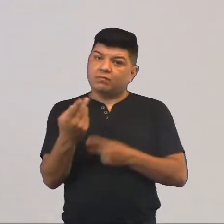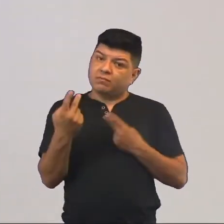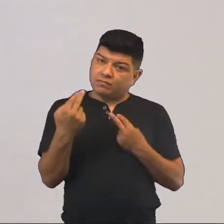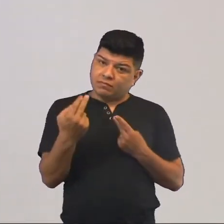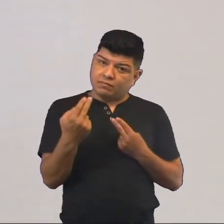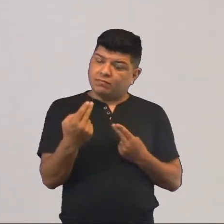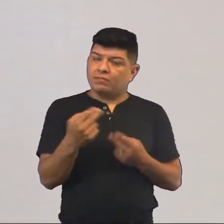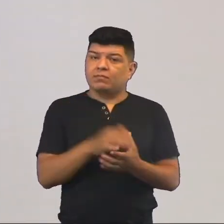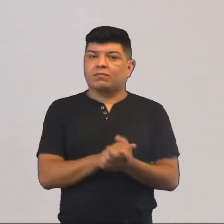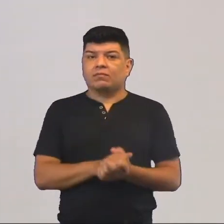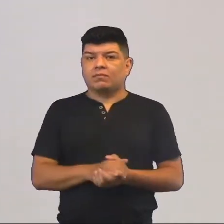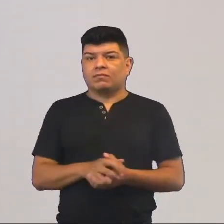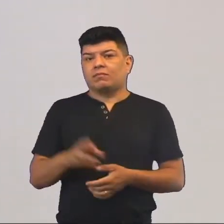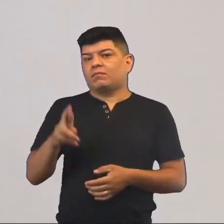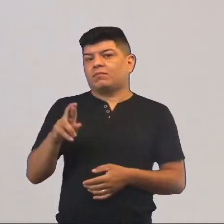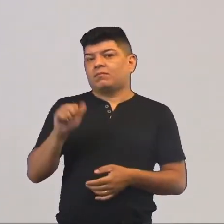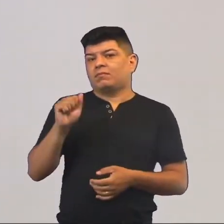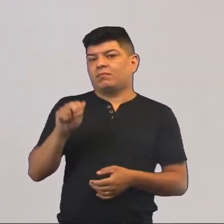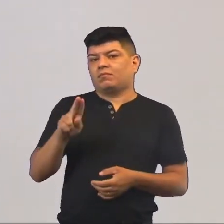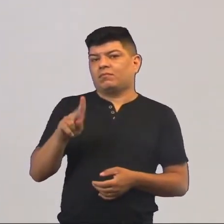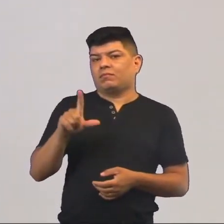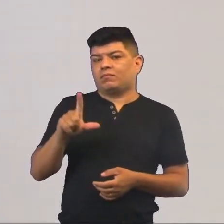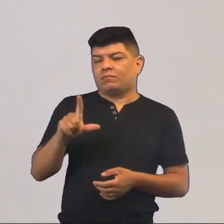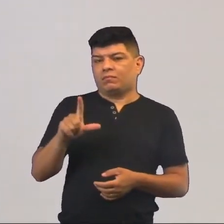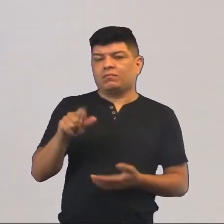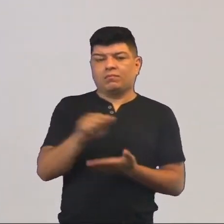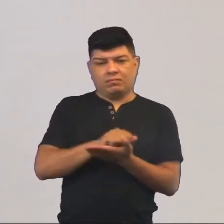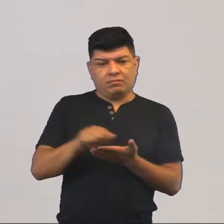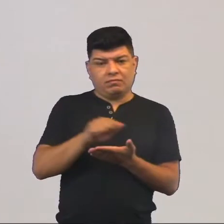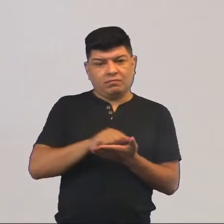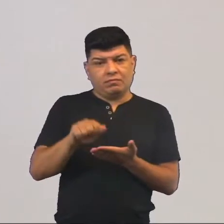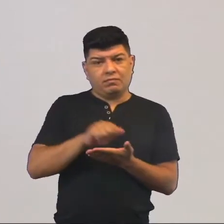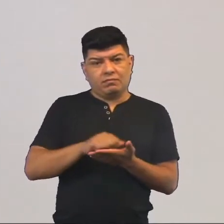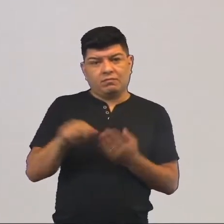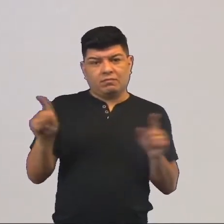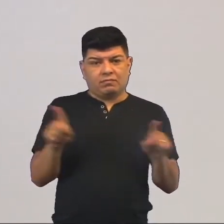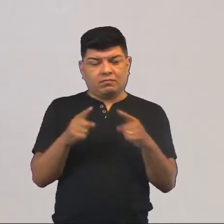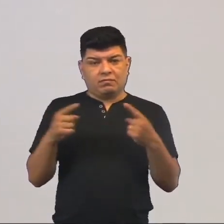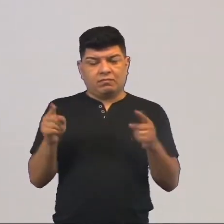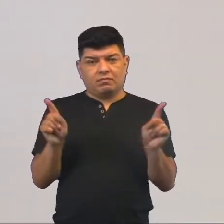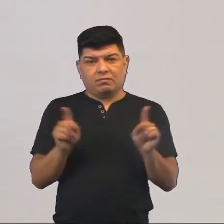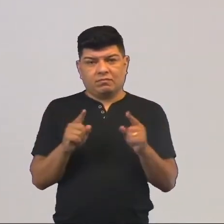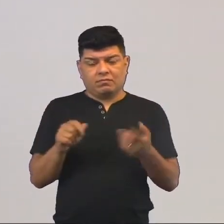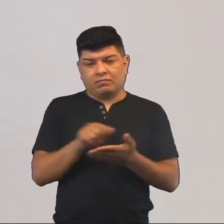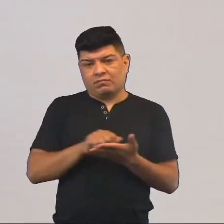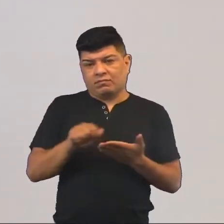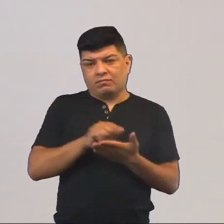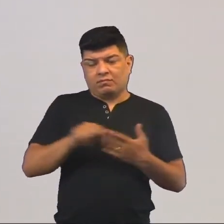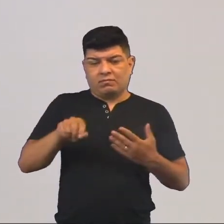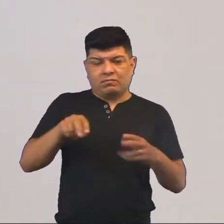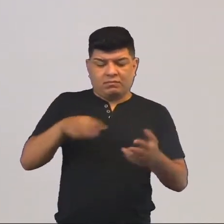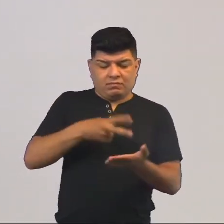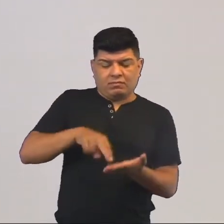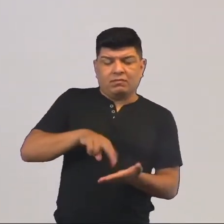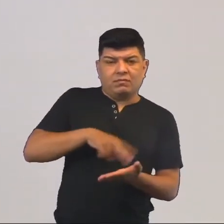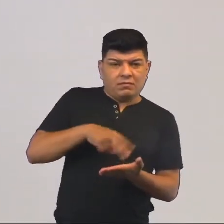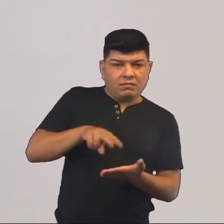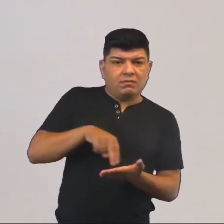mesmo jeito. Raoul Feuillet escreveu aí uma notação musical, ou uma notação de dança,